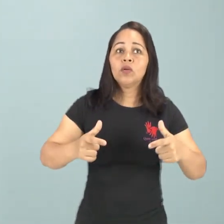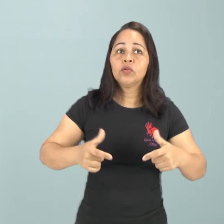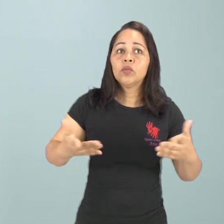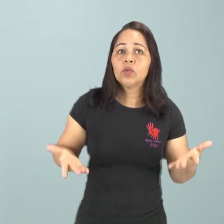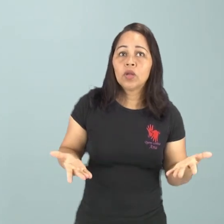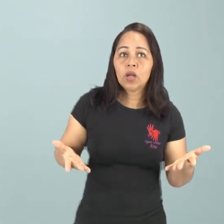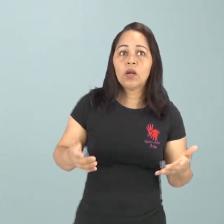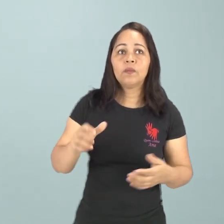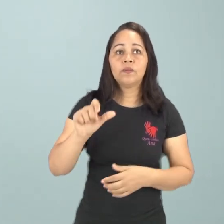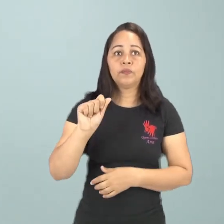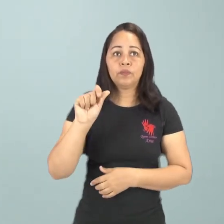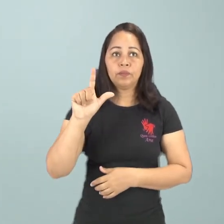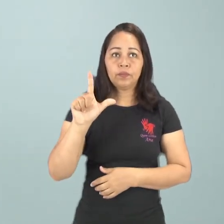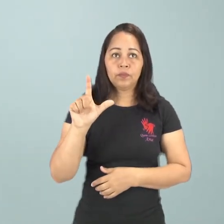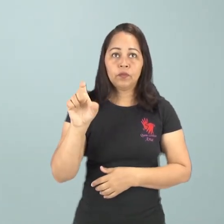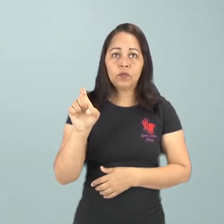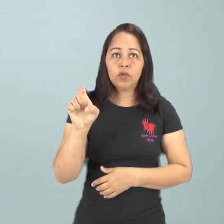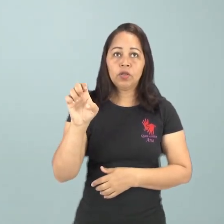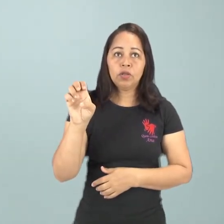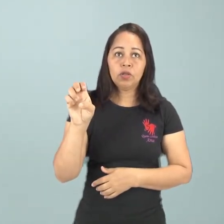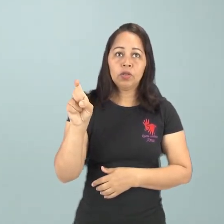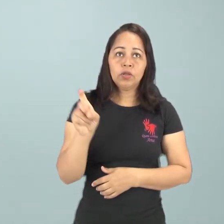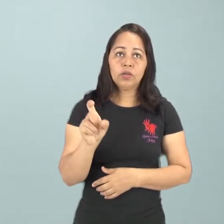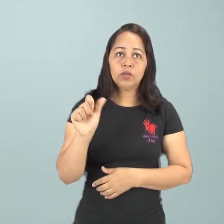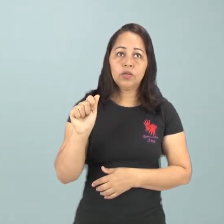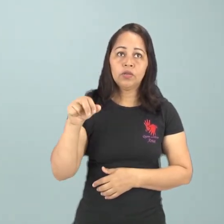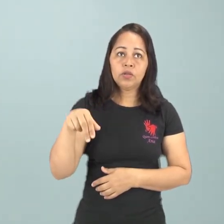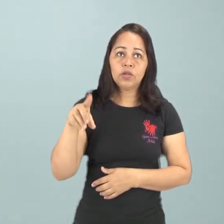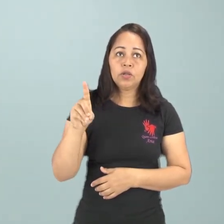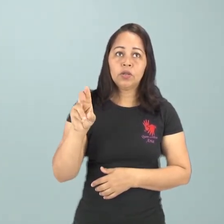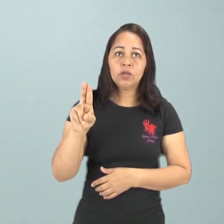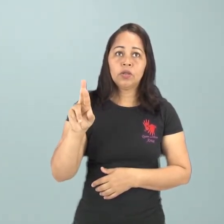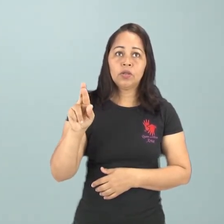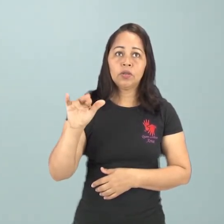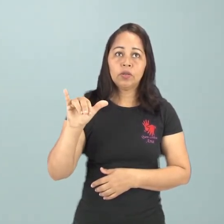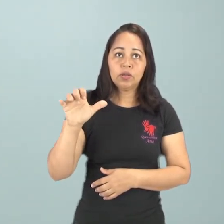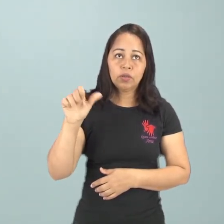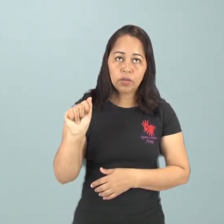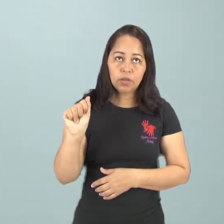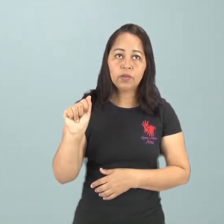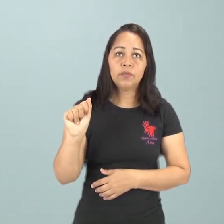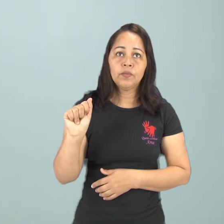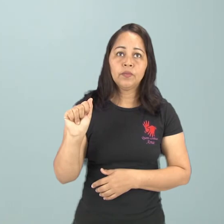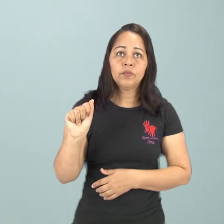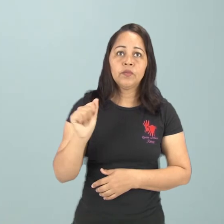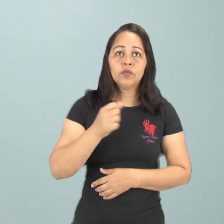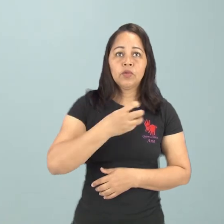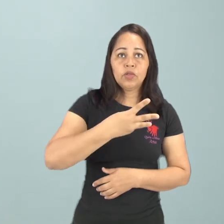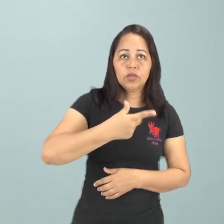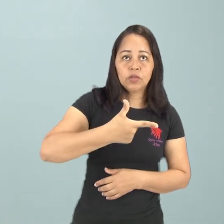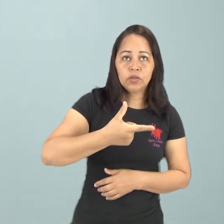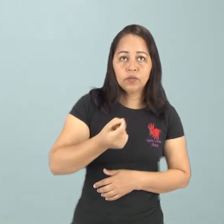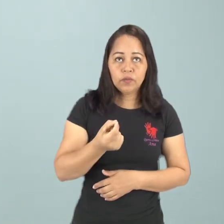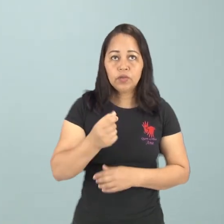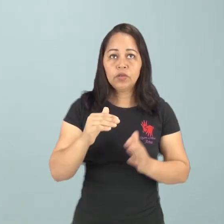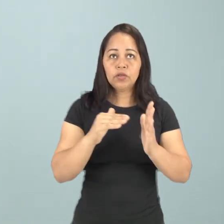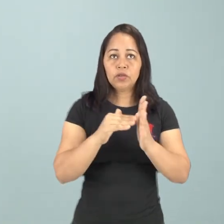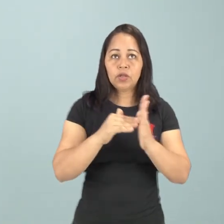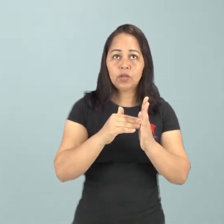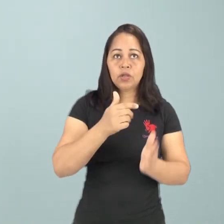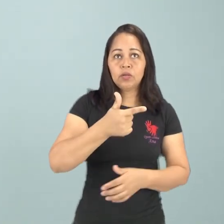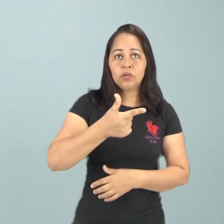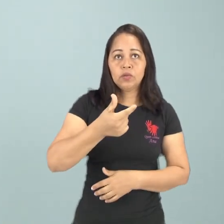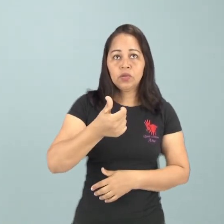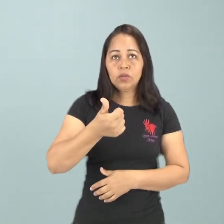Quando se deu esse momento de deslocamento de conhecimento de metrópoles, né, em